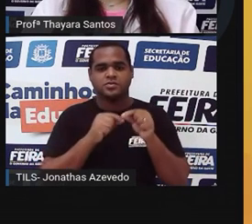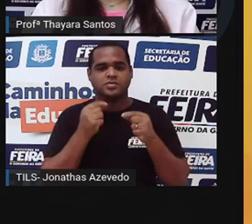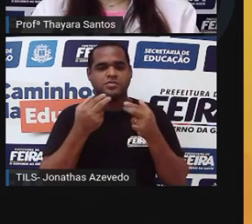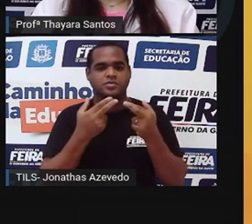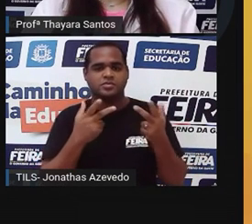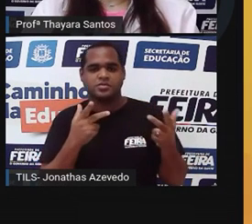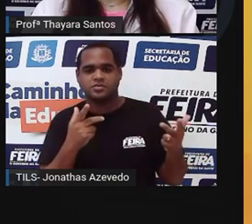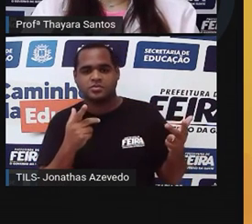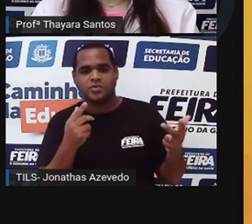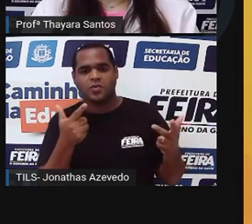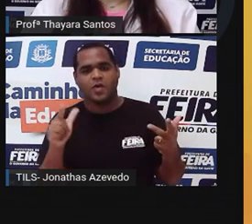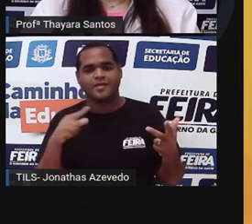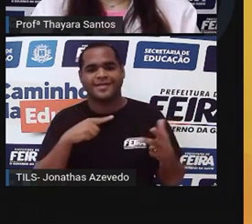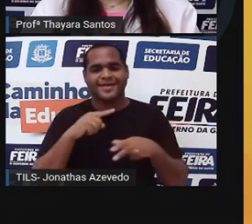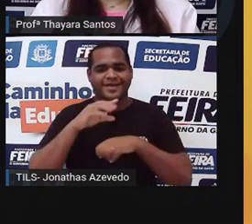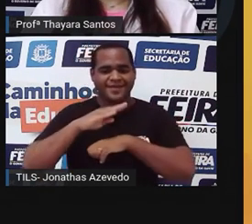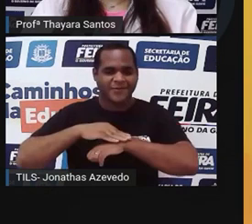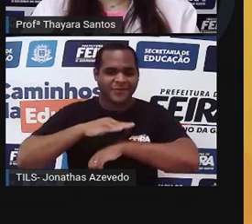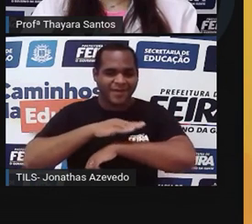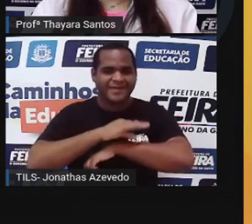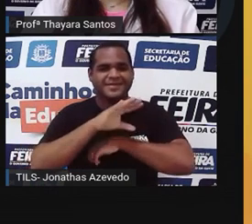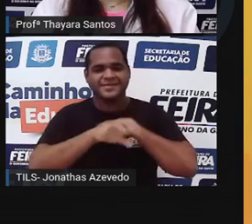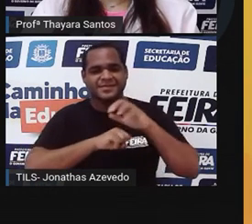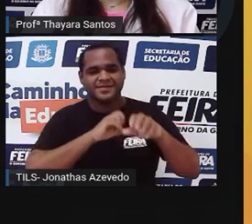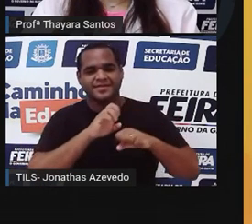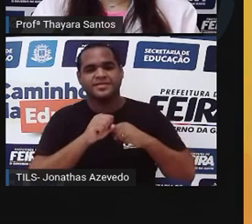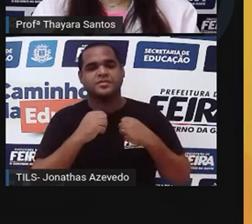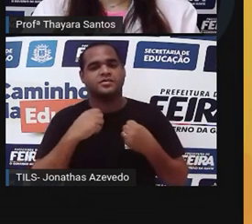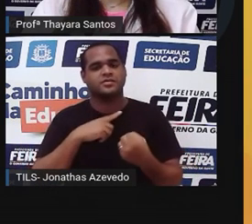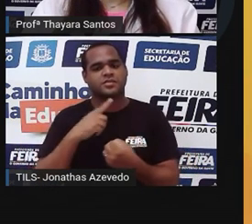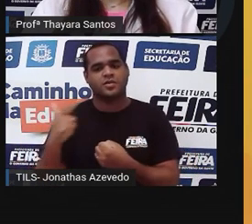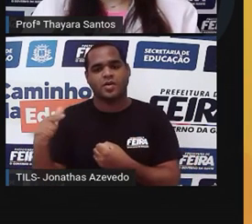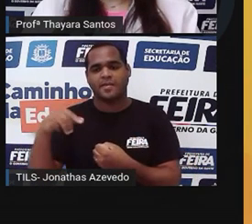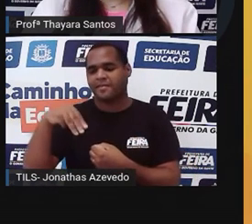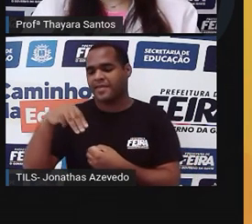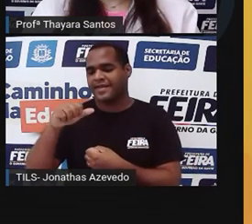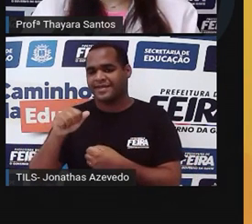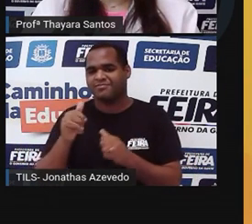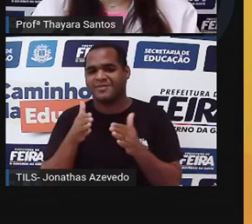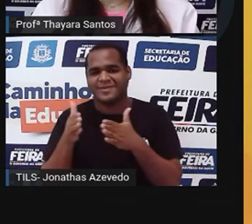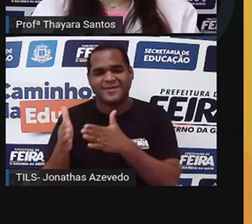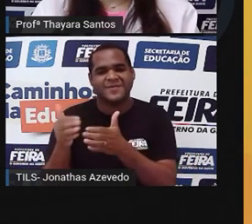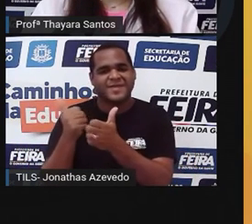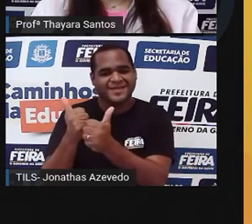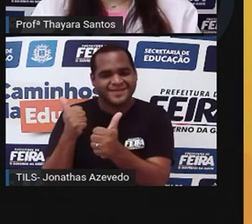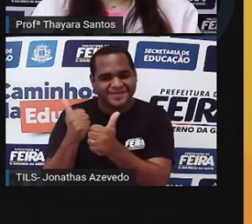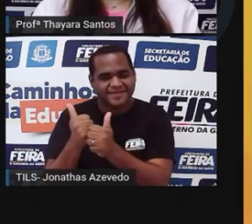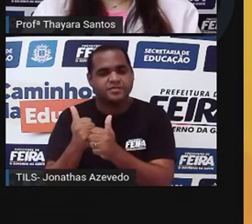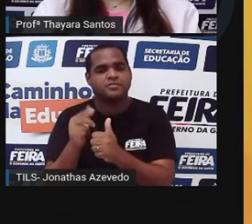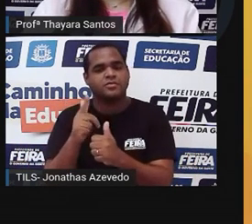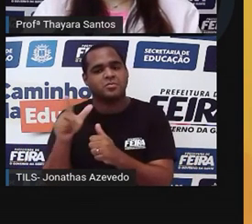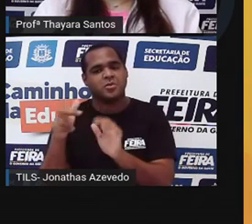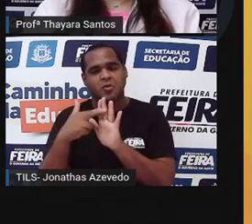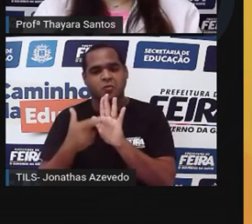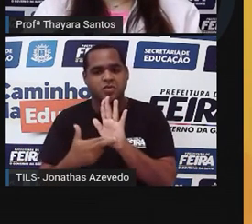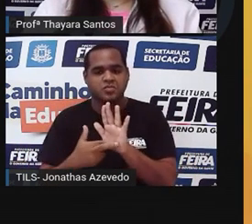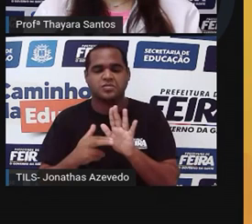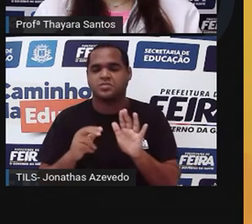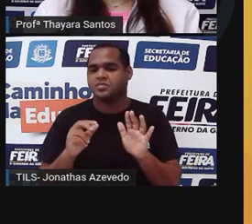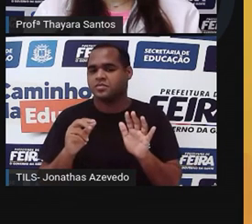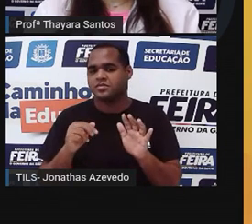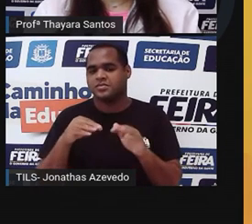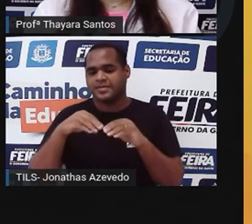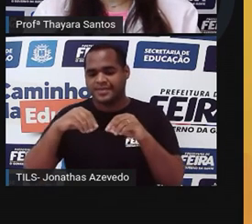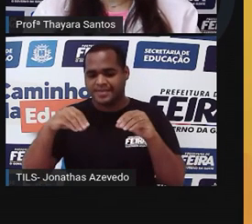como provisionamento, a mata ciliar eu vou colocar aqui como regulação, a aeração do solo eu vou